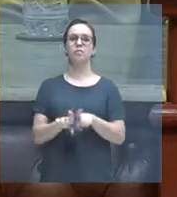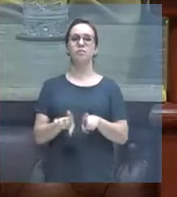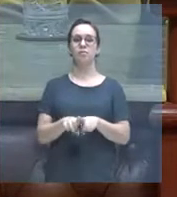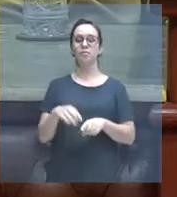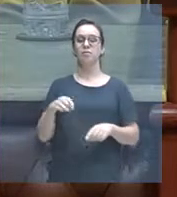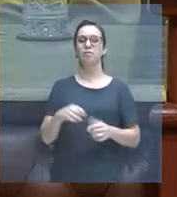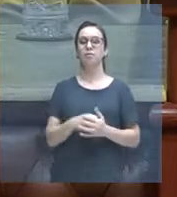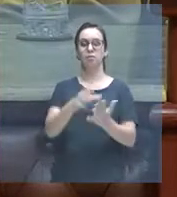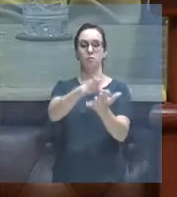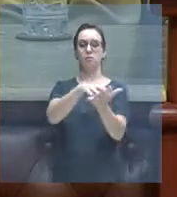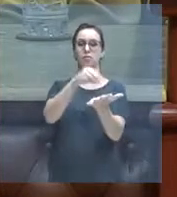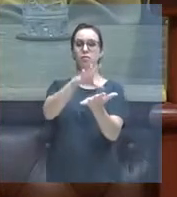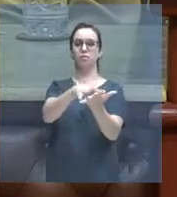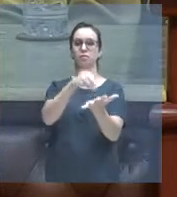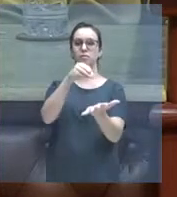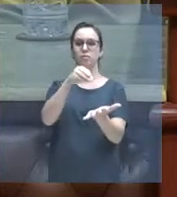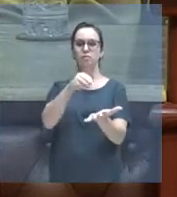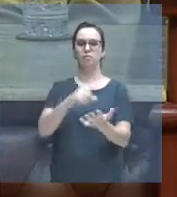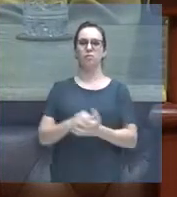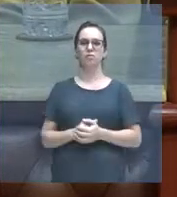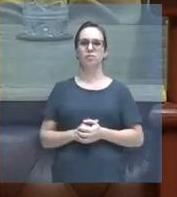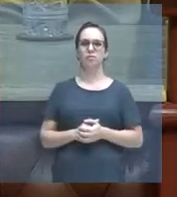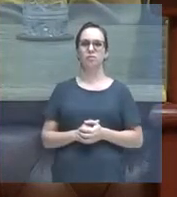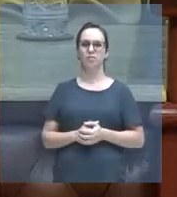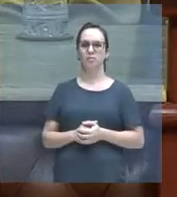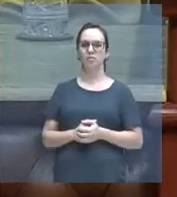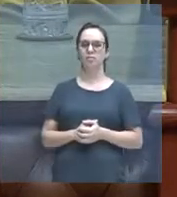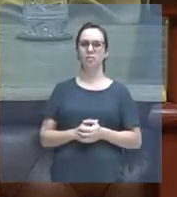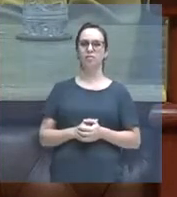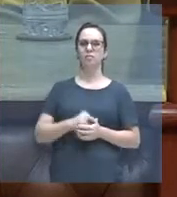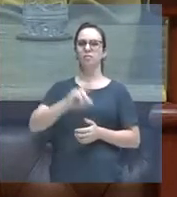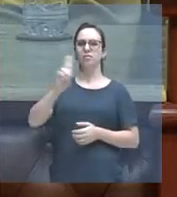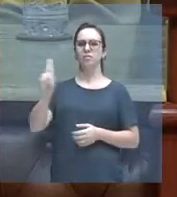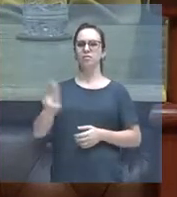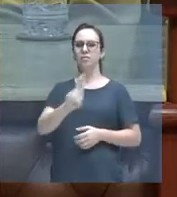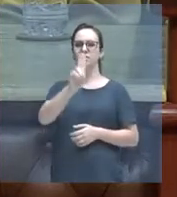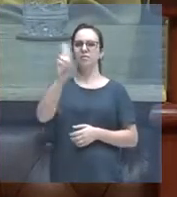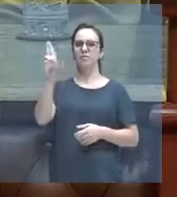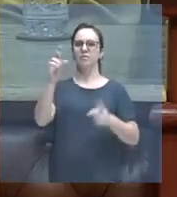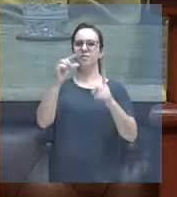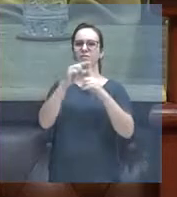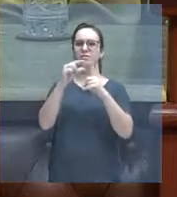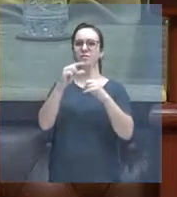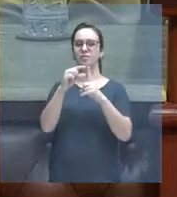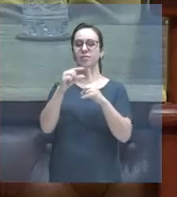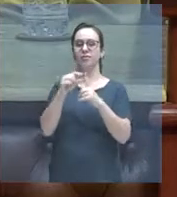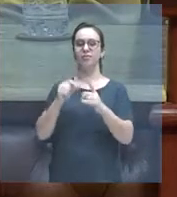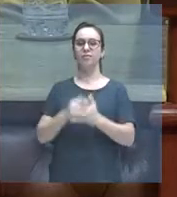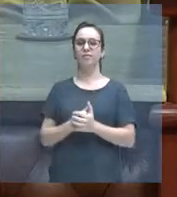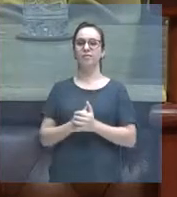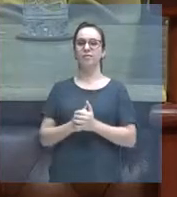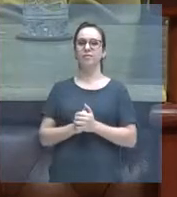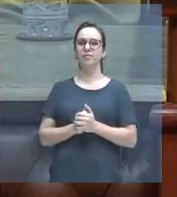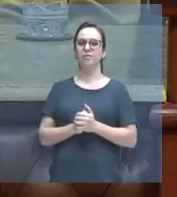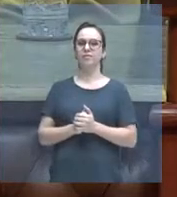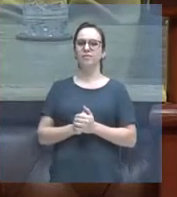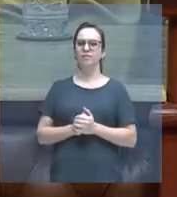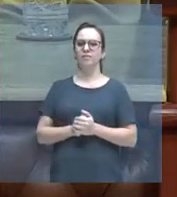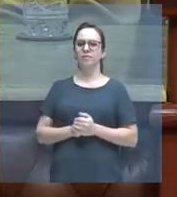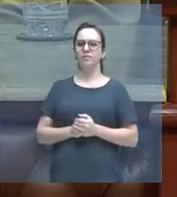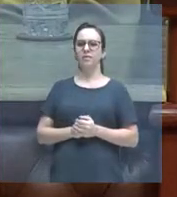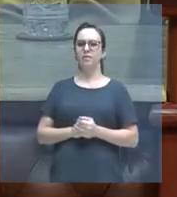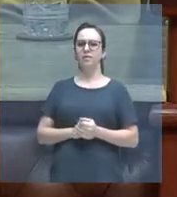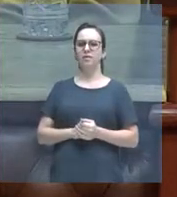eu uso a palavra resiliência para o meu pai, Porque, apesar de todas as